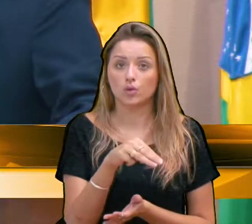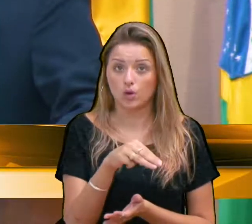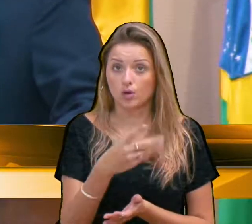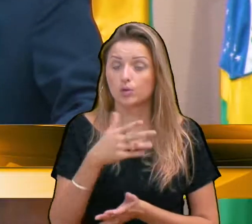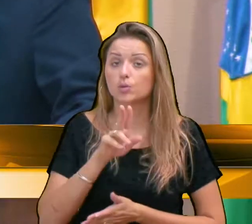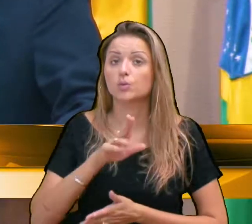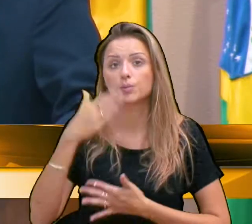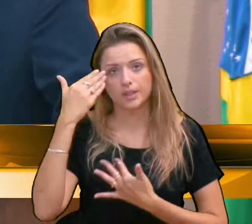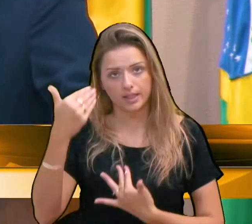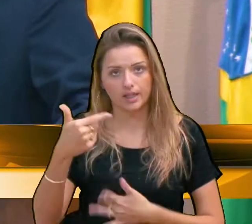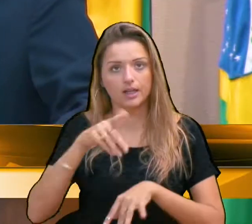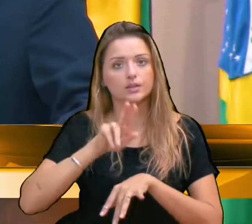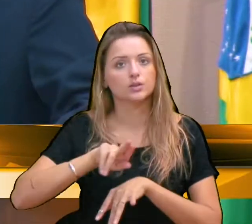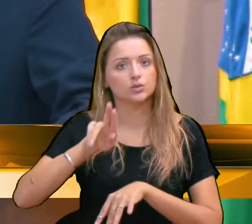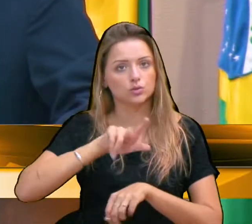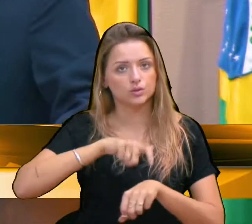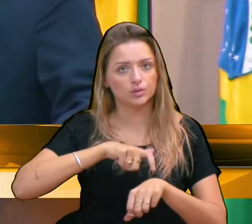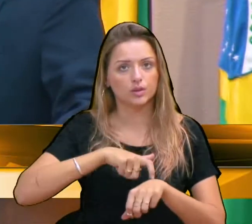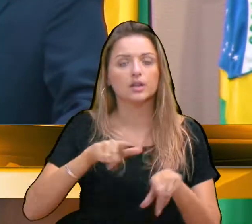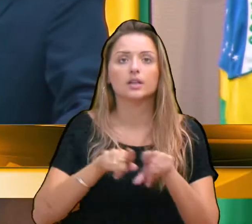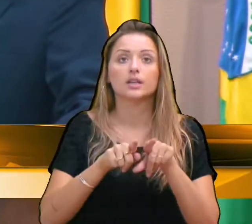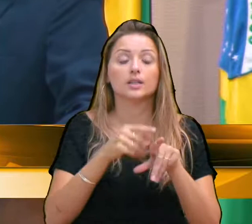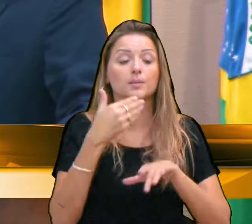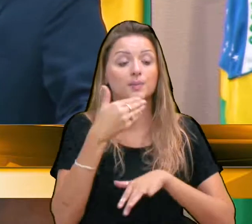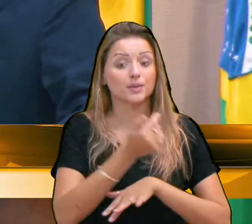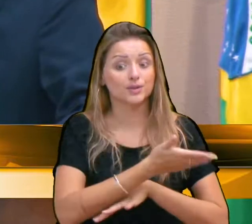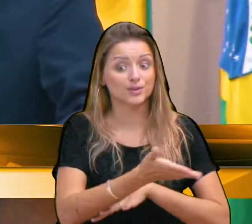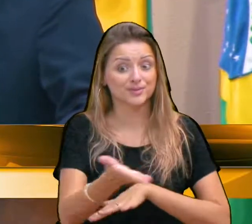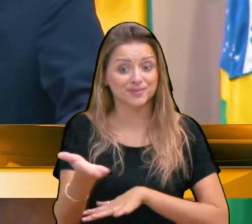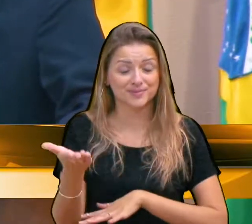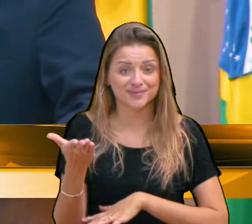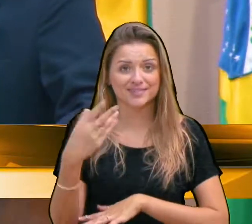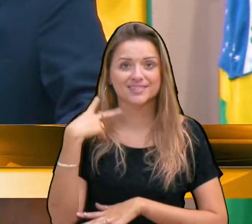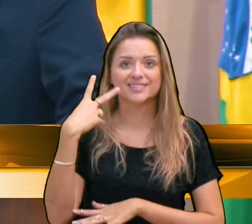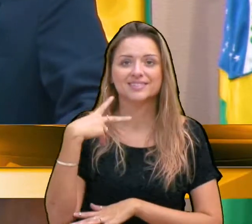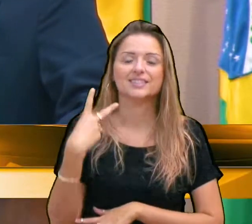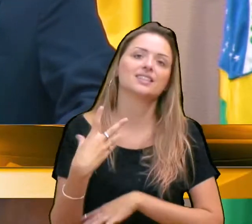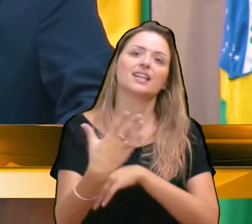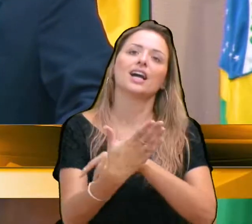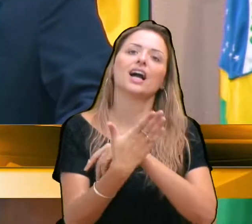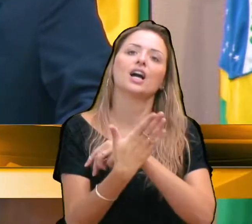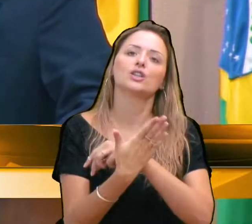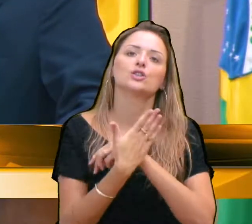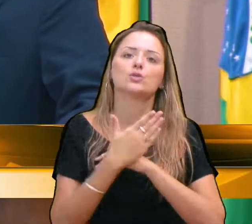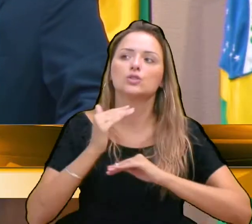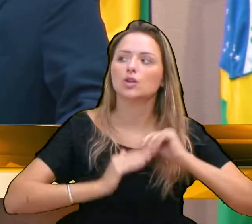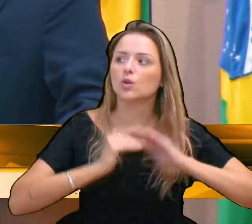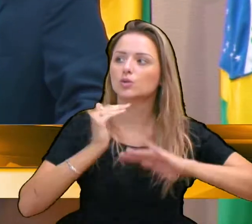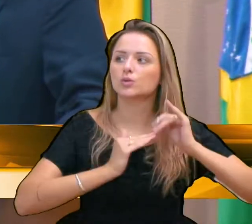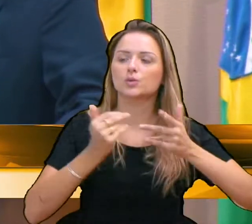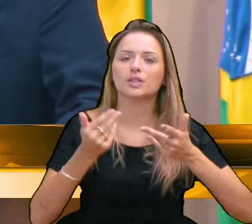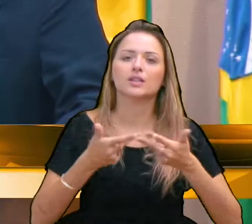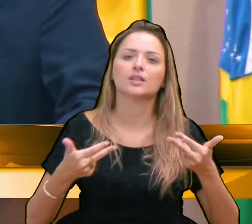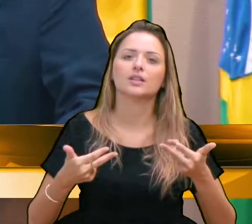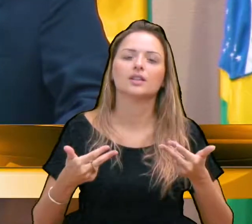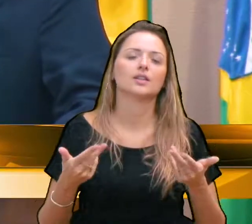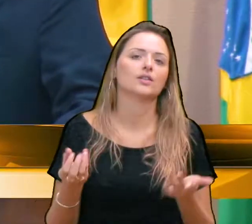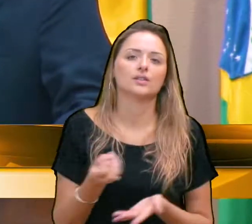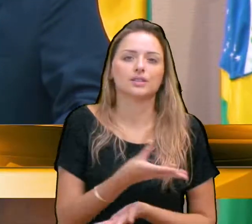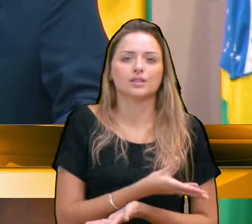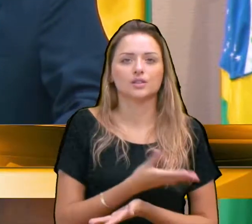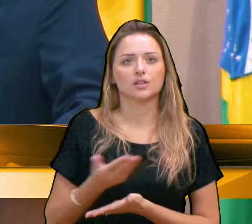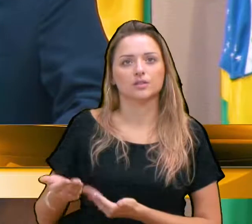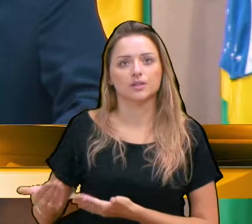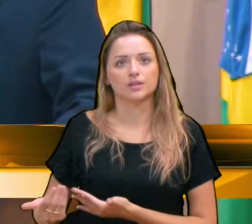espaço e também solicitando aos nobres vereadores que ajudem a construir políticas de juventude. É preciso. E